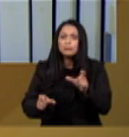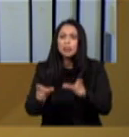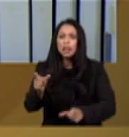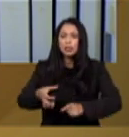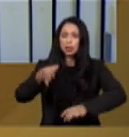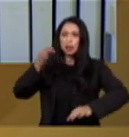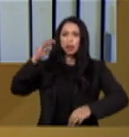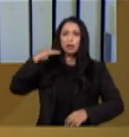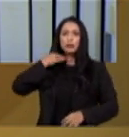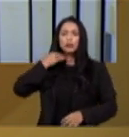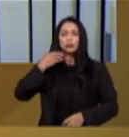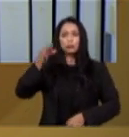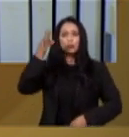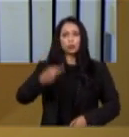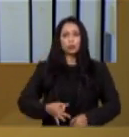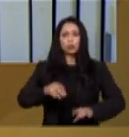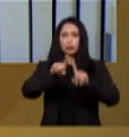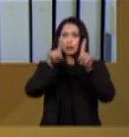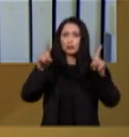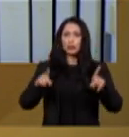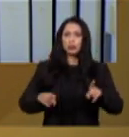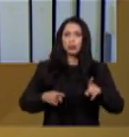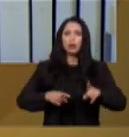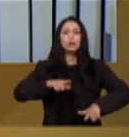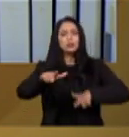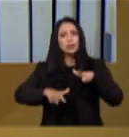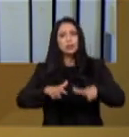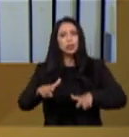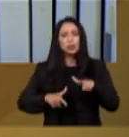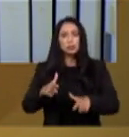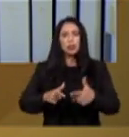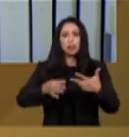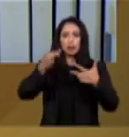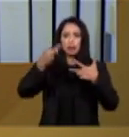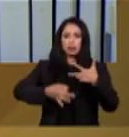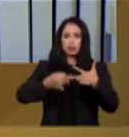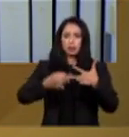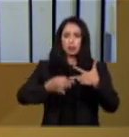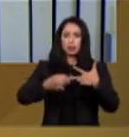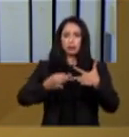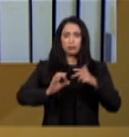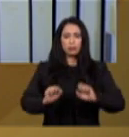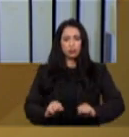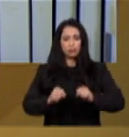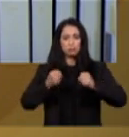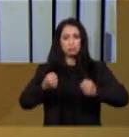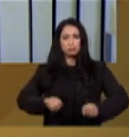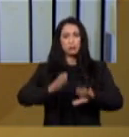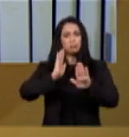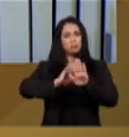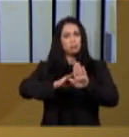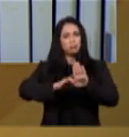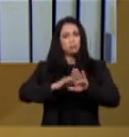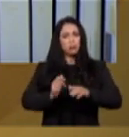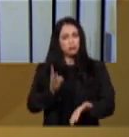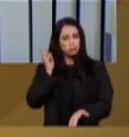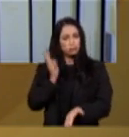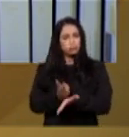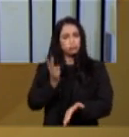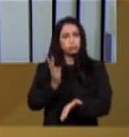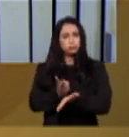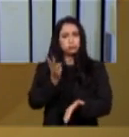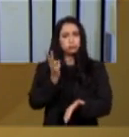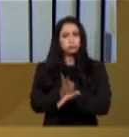das magistradas, dos servidores e dos colaboradores do Poder Judiciário pela dedicação, pelo comprometimento e pela